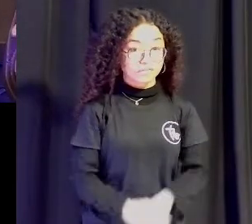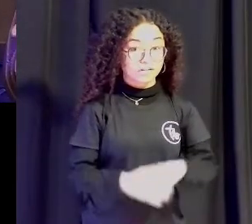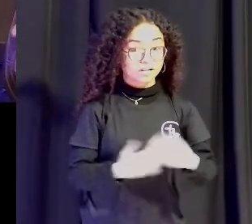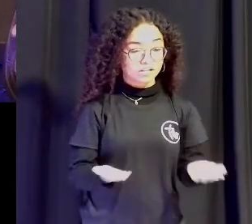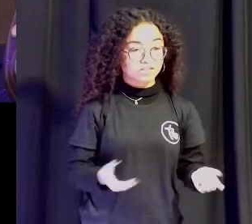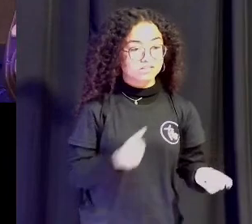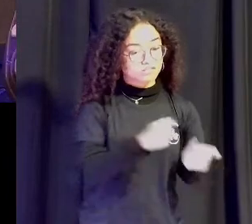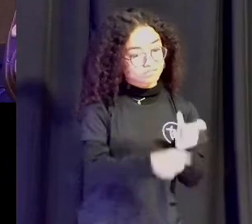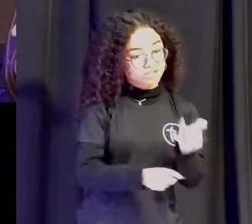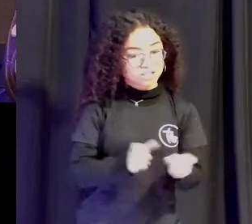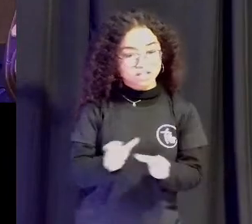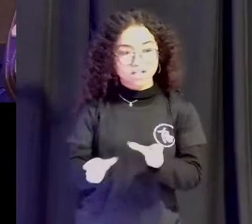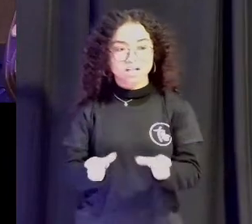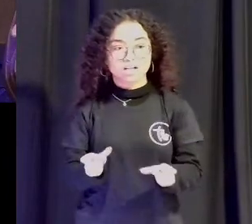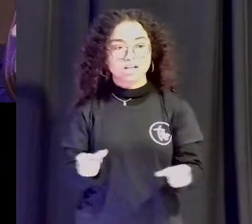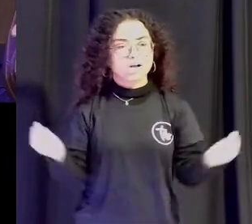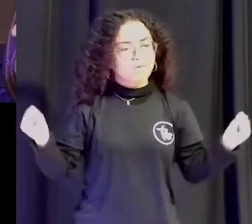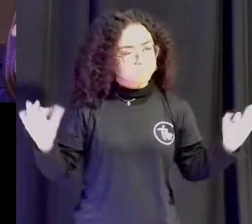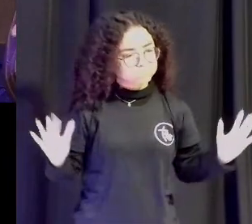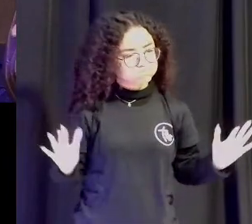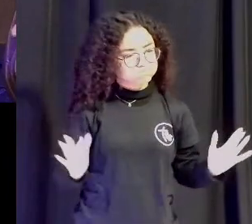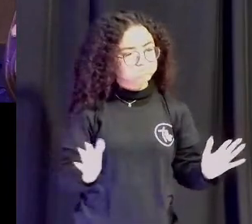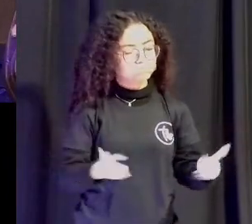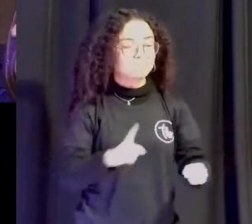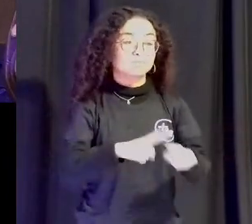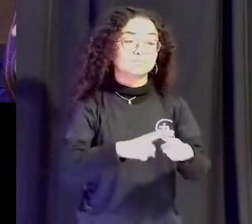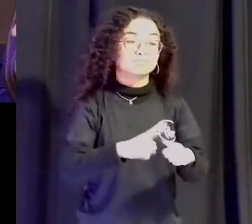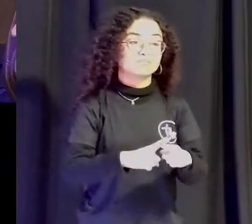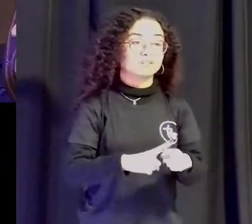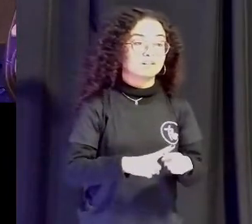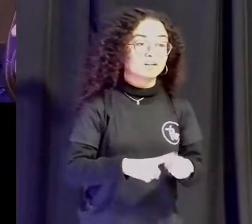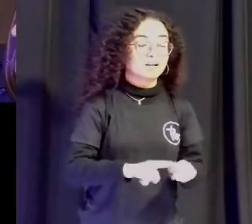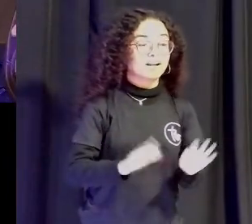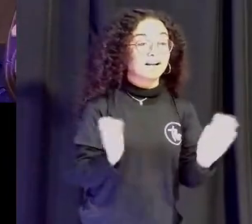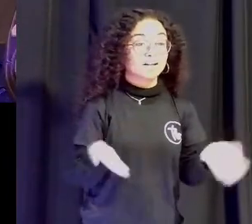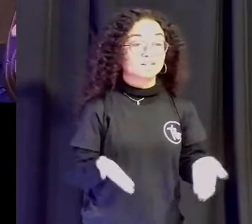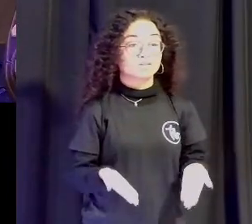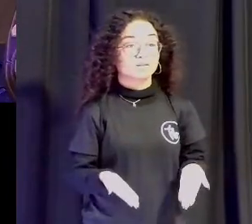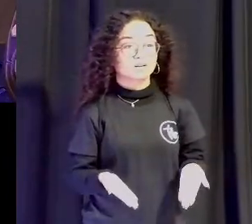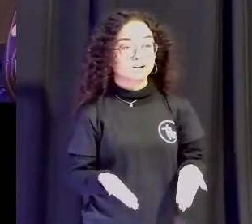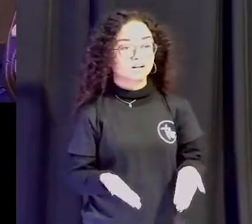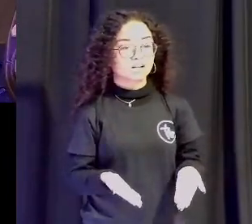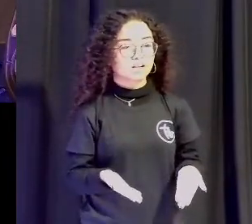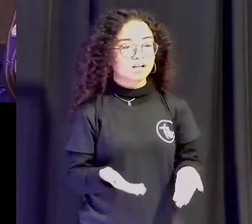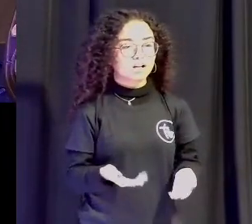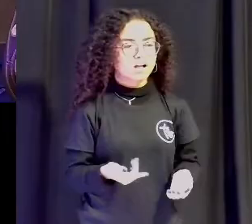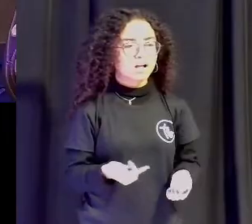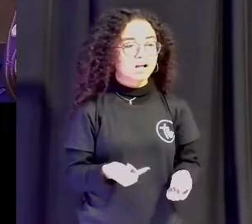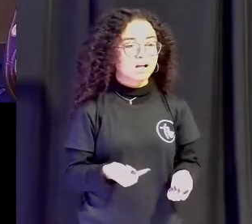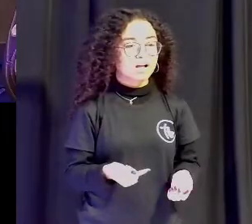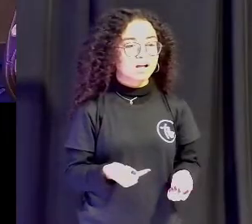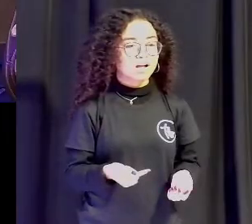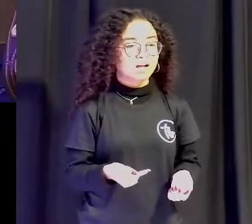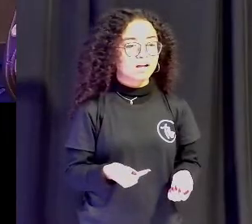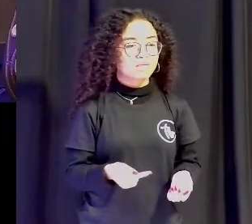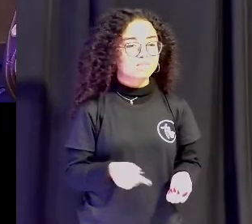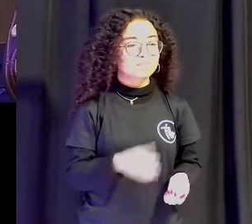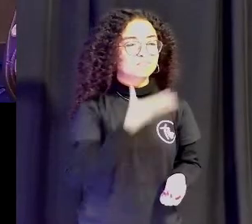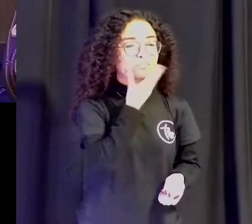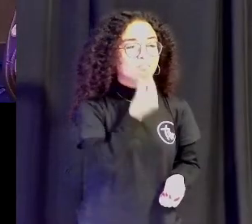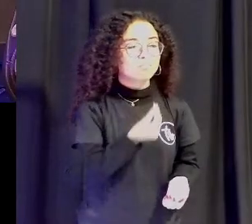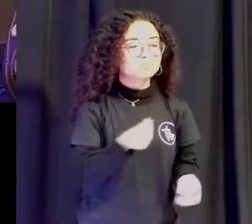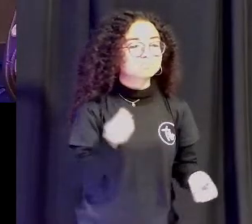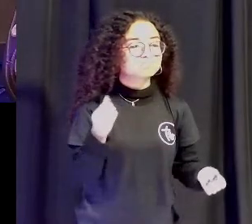Então as pessoas começaram a se juntar, porque ele agora não queria ir para outro lugar, senão ficar perto dos